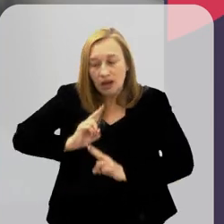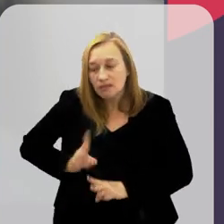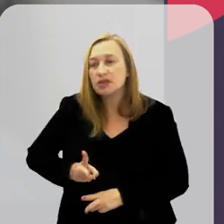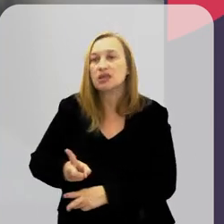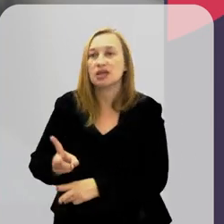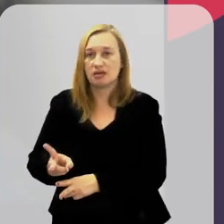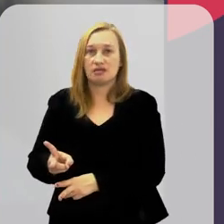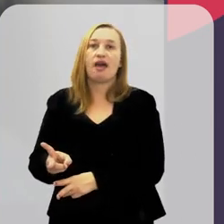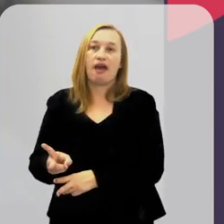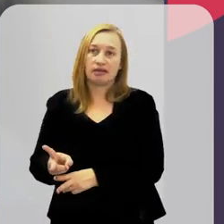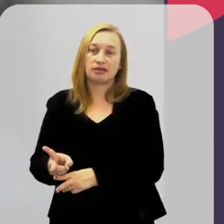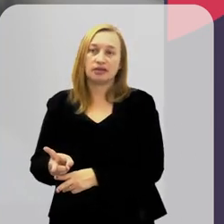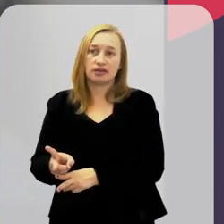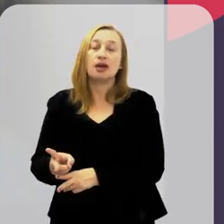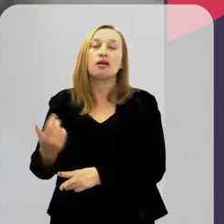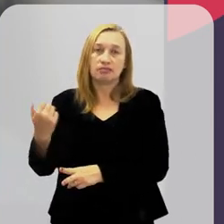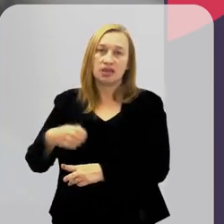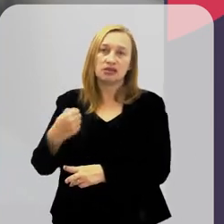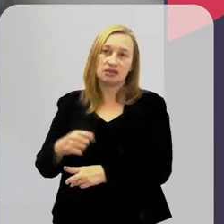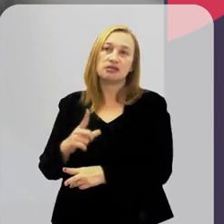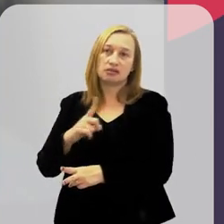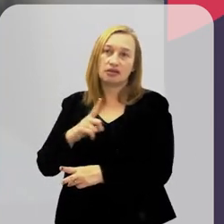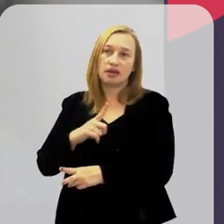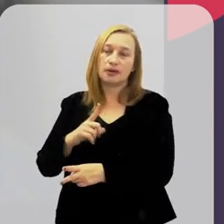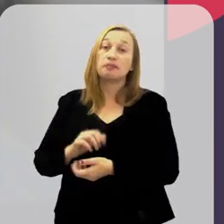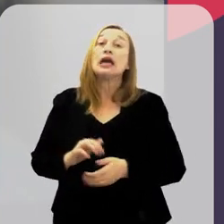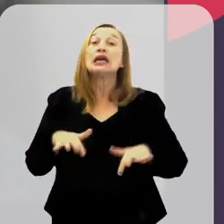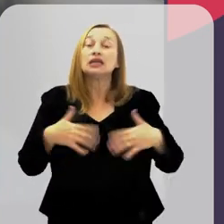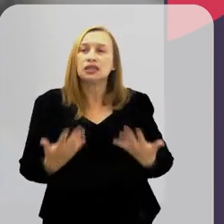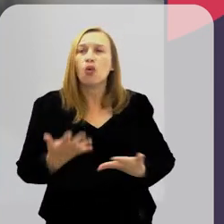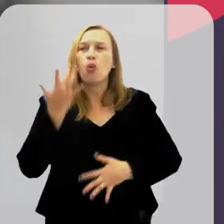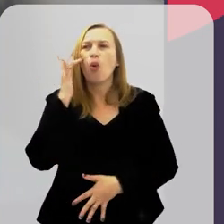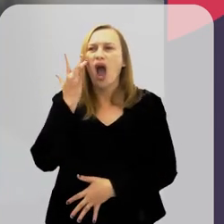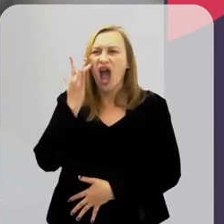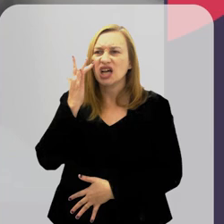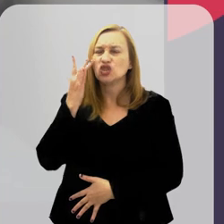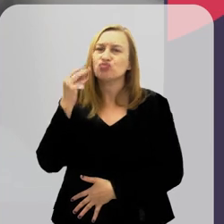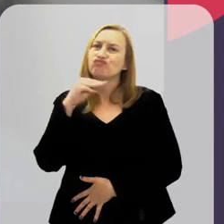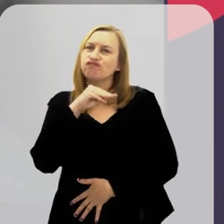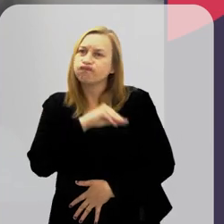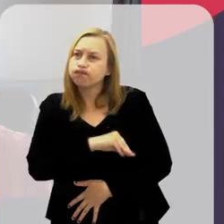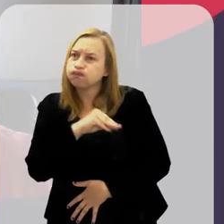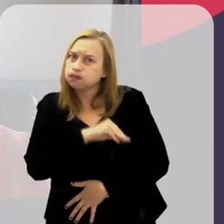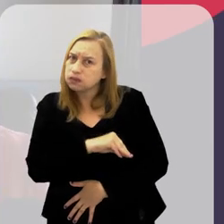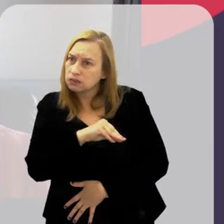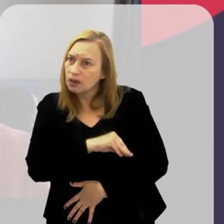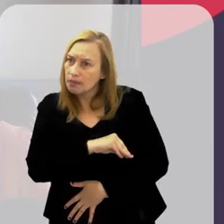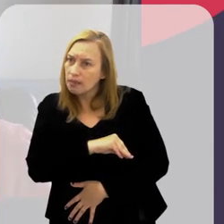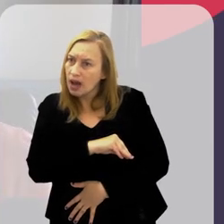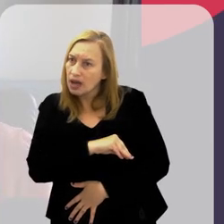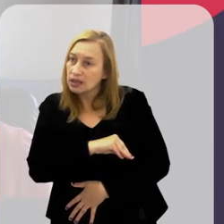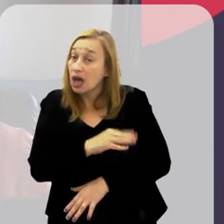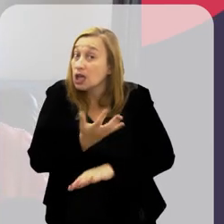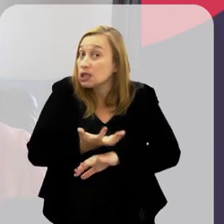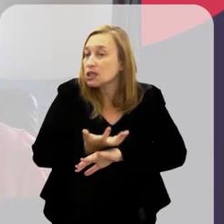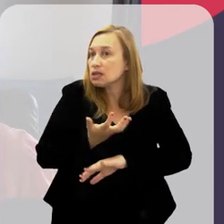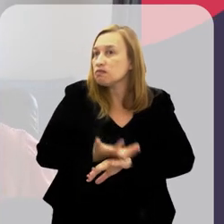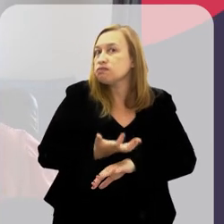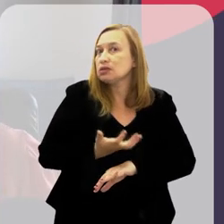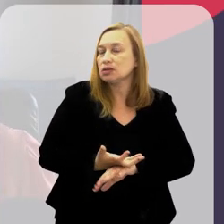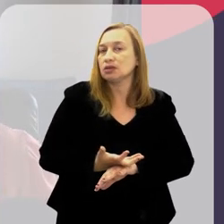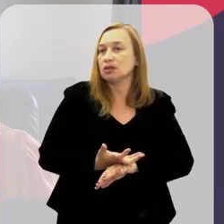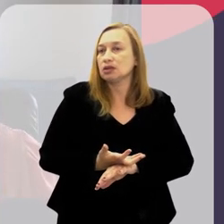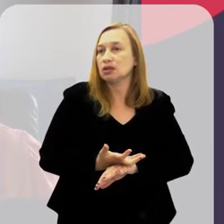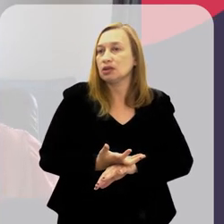adiante sem estar com os pré-requisitos em dia. Então, eu acho que a matemática ser